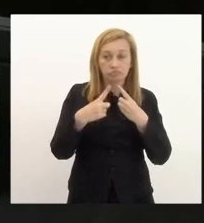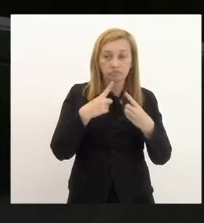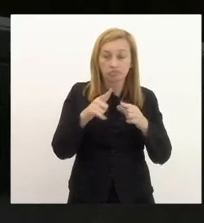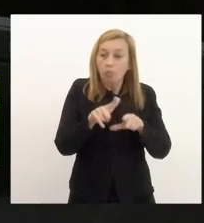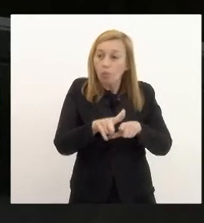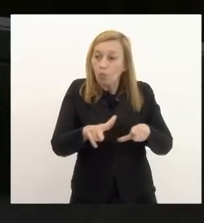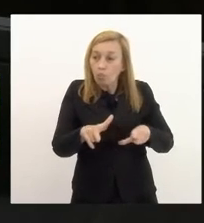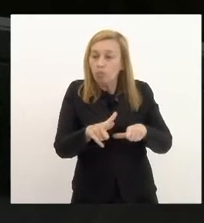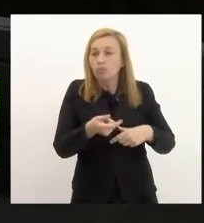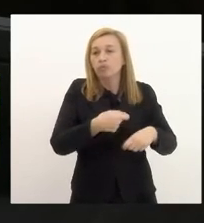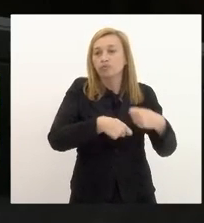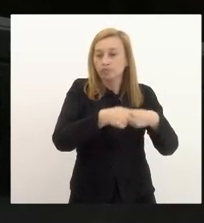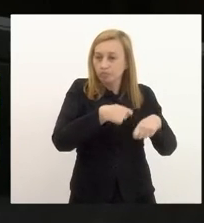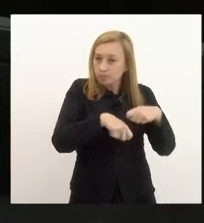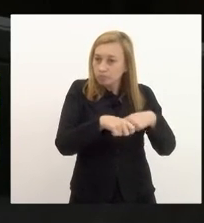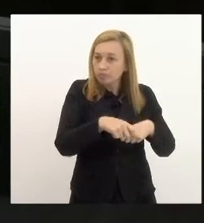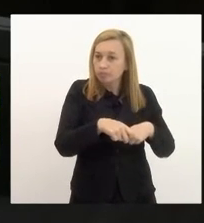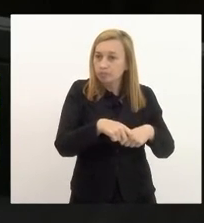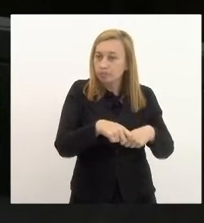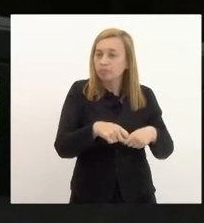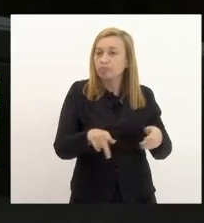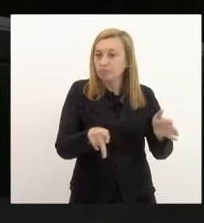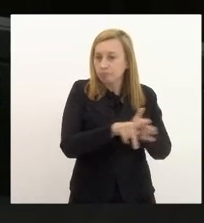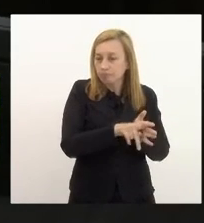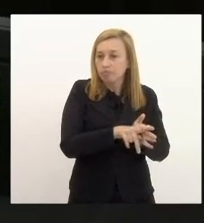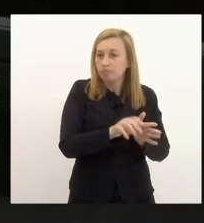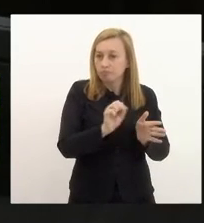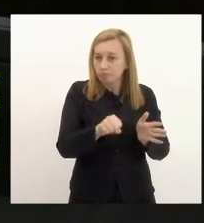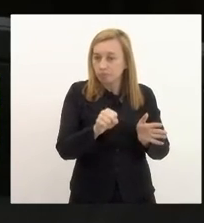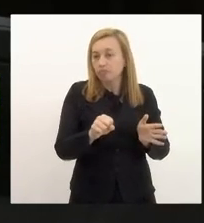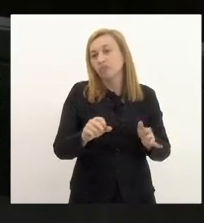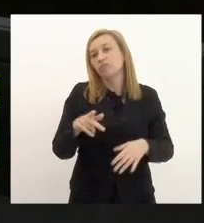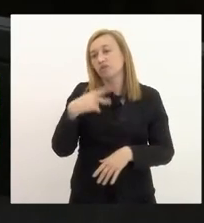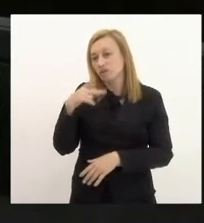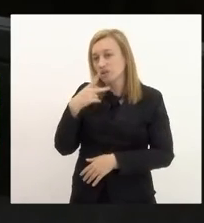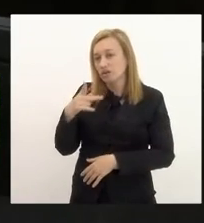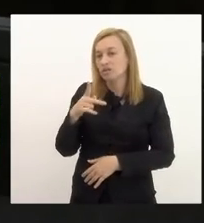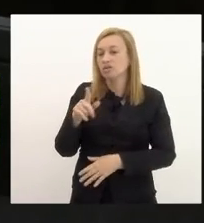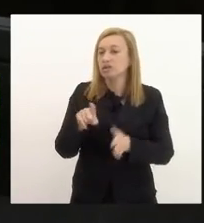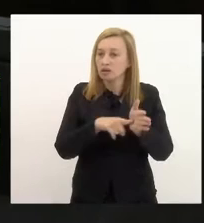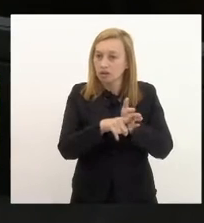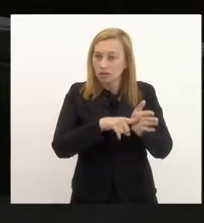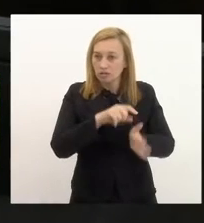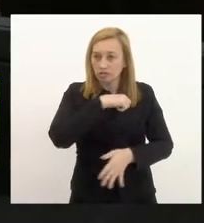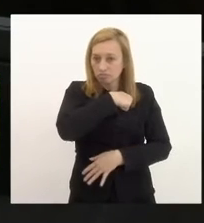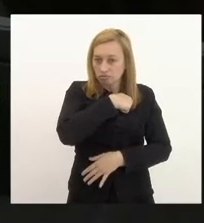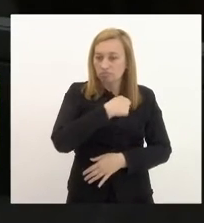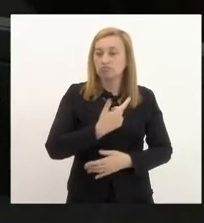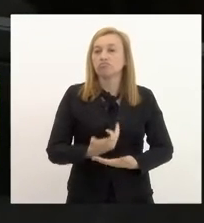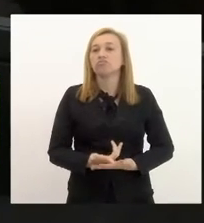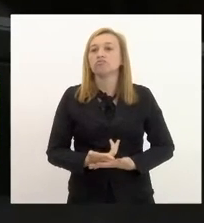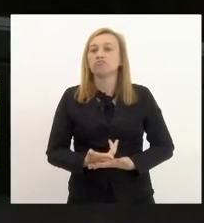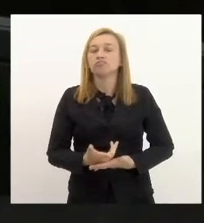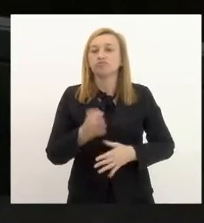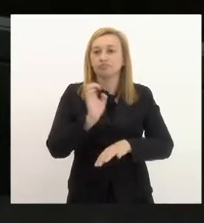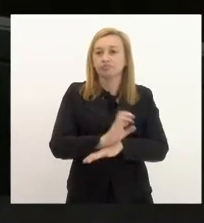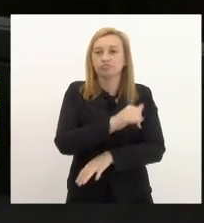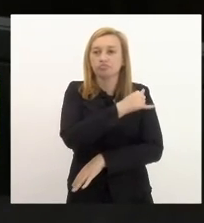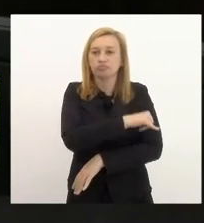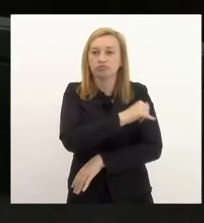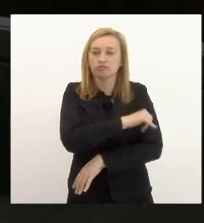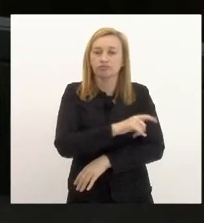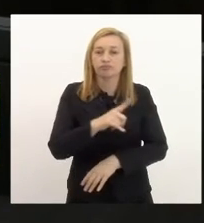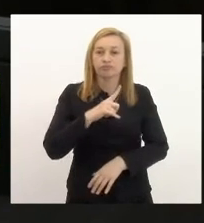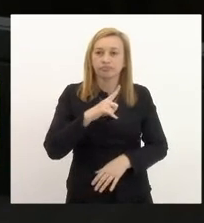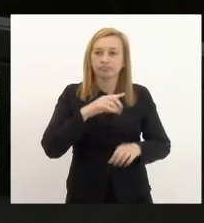esses vazia A mento econômico que faz um pouco parte e por isso eu fiz dimensão o nosso diagnóstico fiscal e isso fez com que o Estado do Rio de